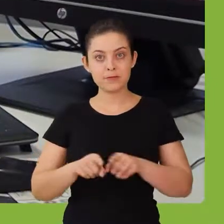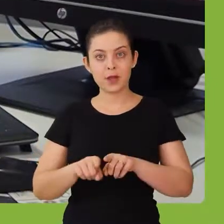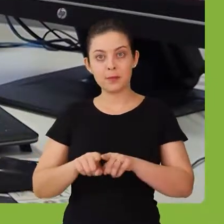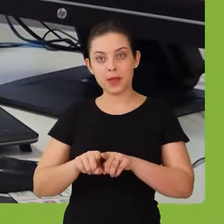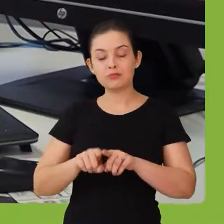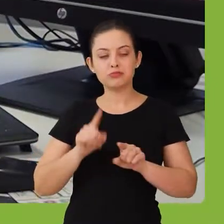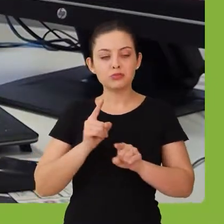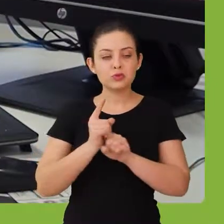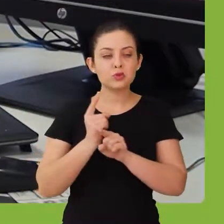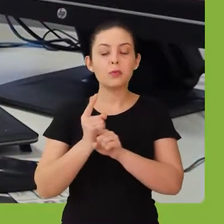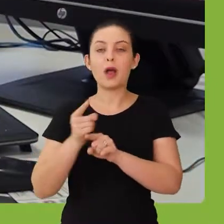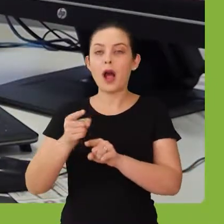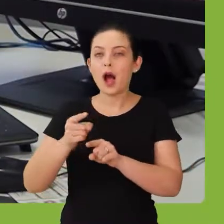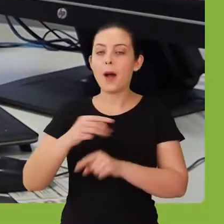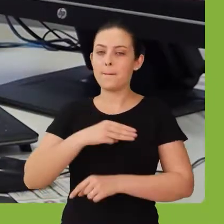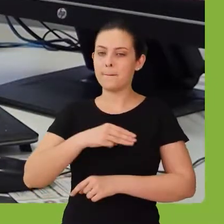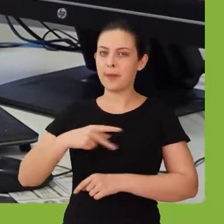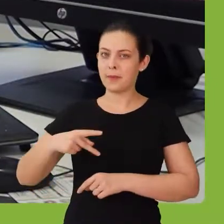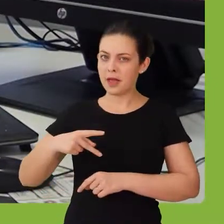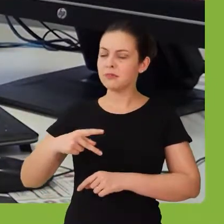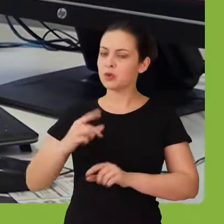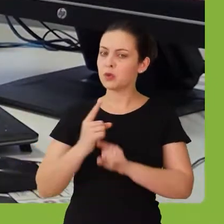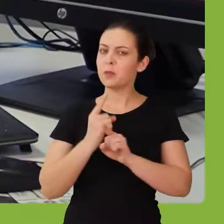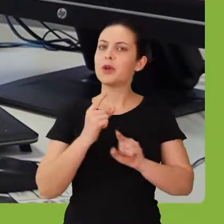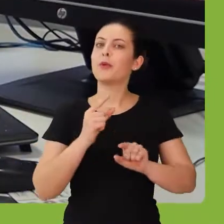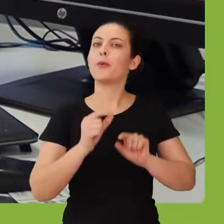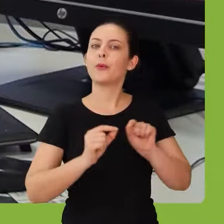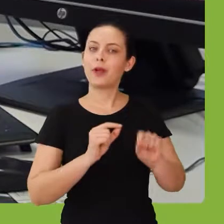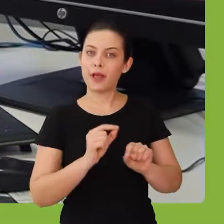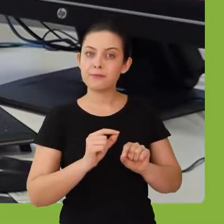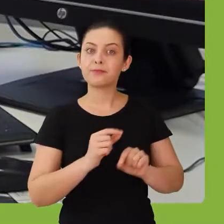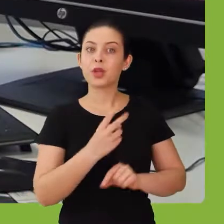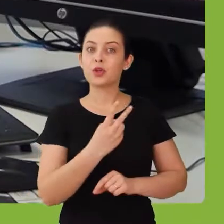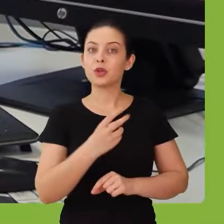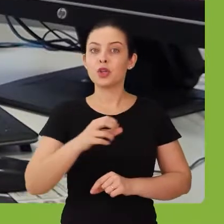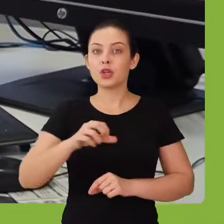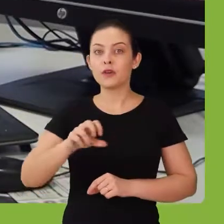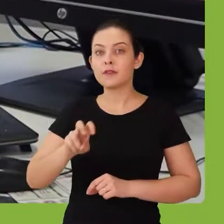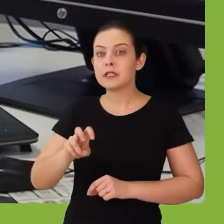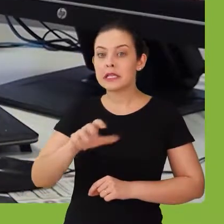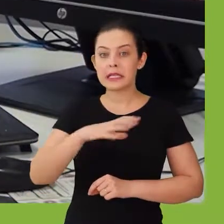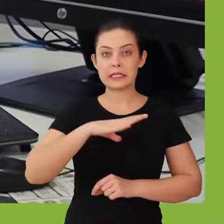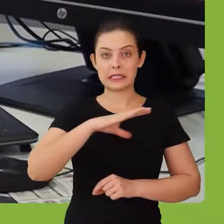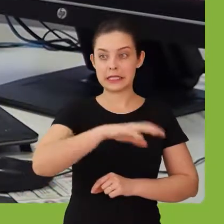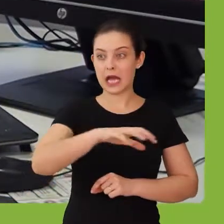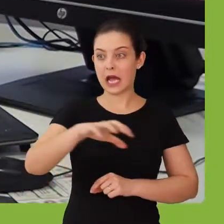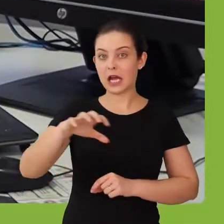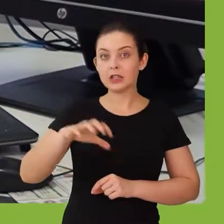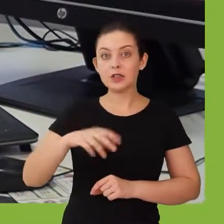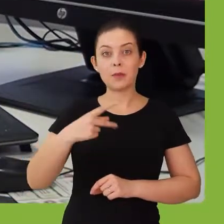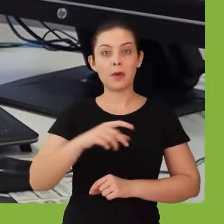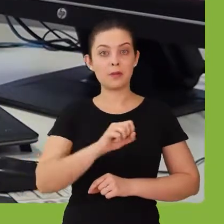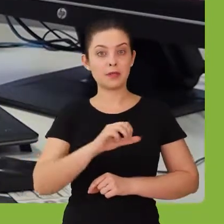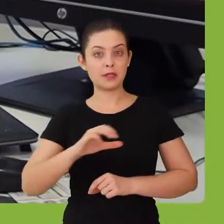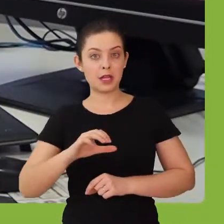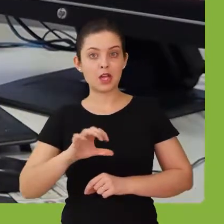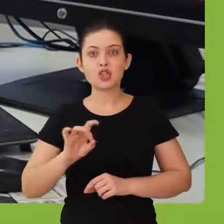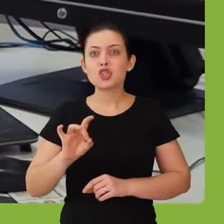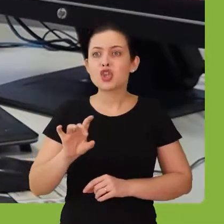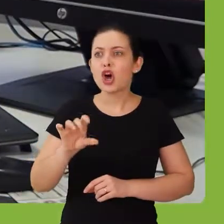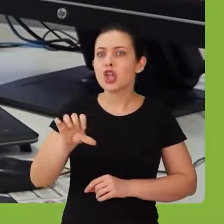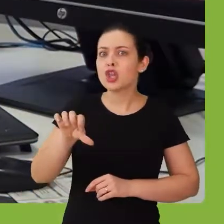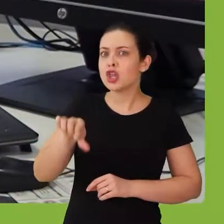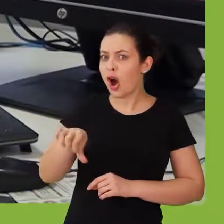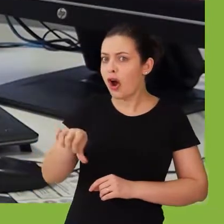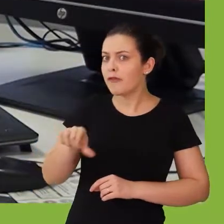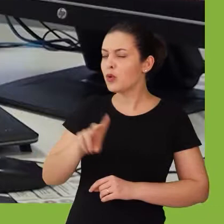diagnóstico realizado pelo ministério público constatou que dos 295 municípios catarinenses apenas nove municípios